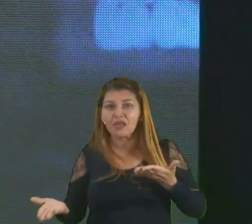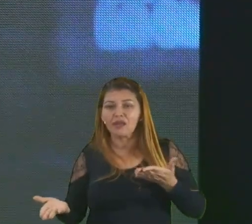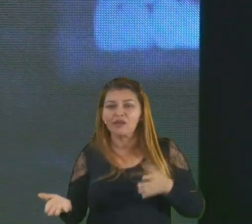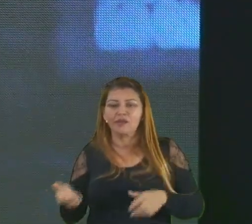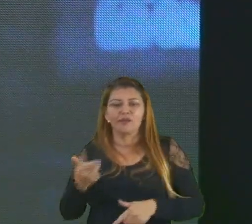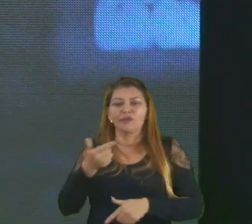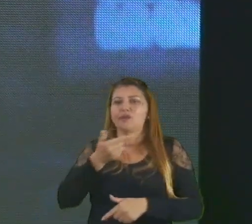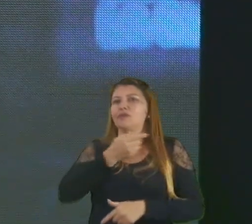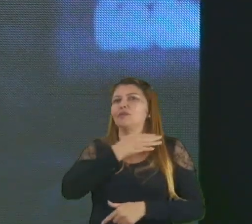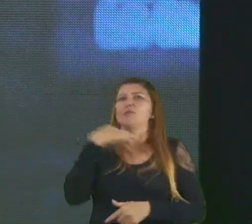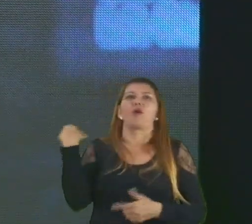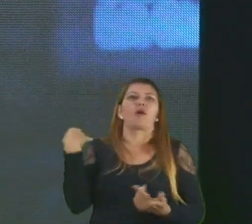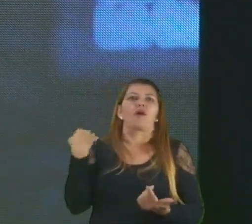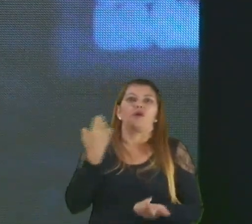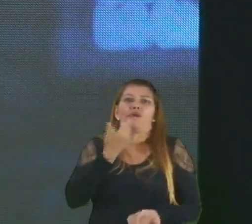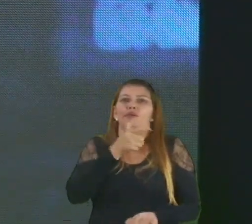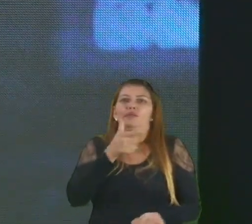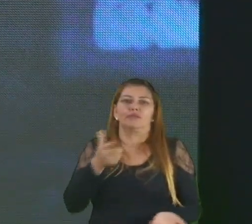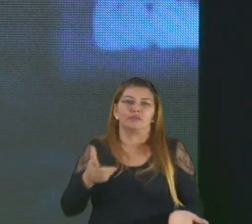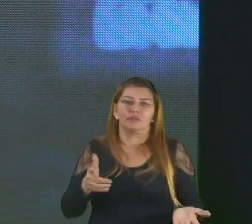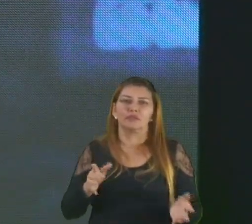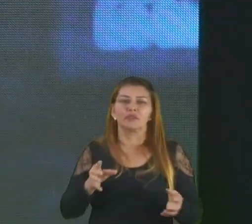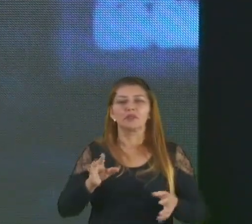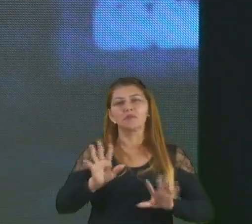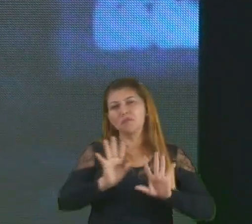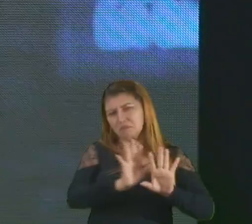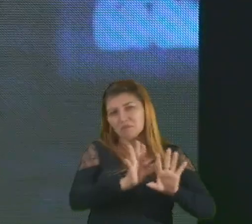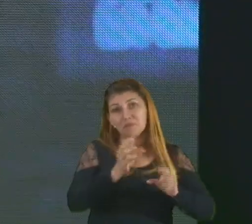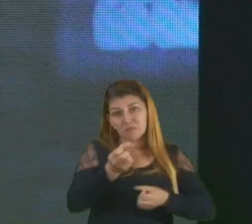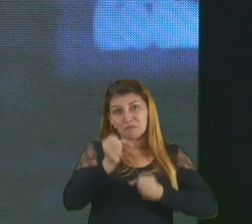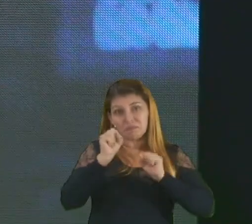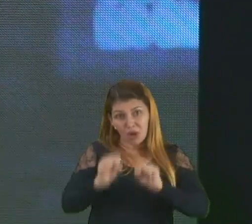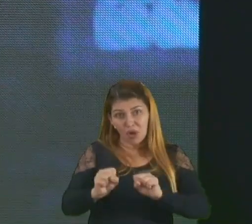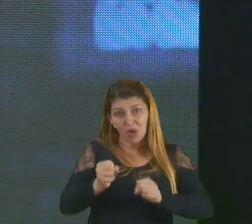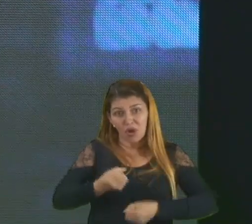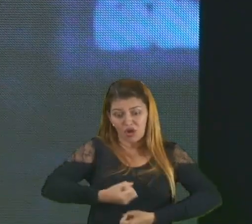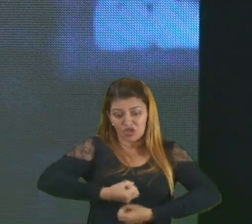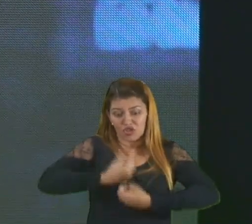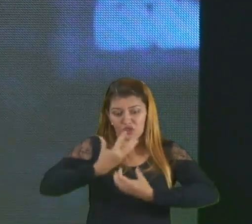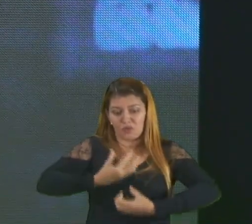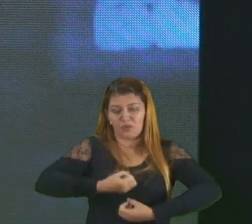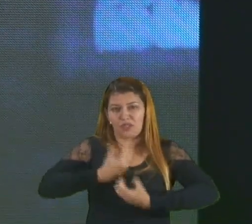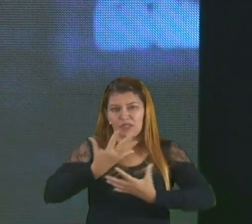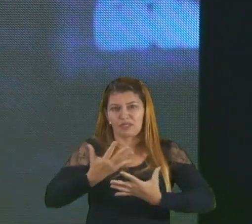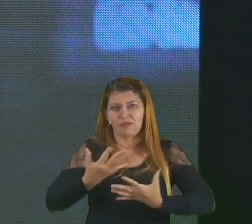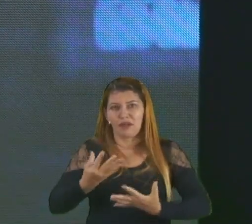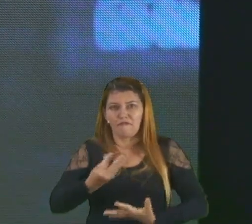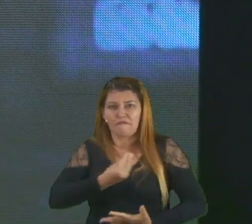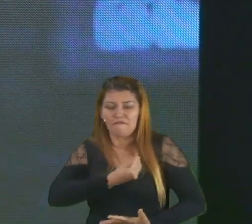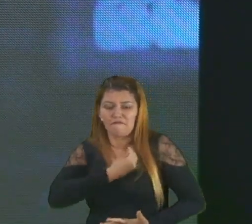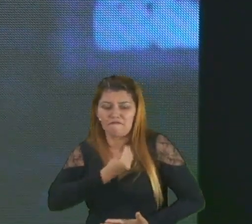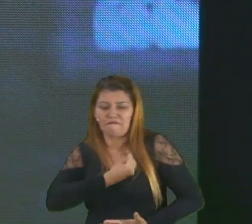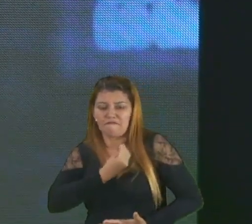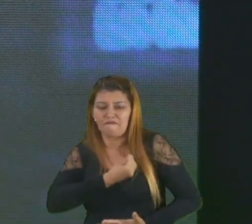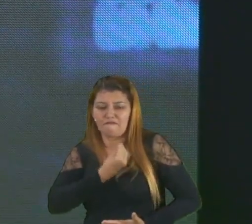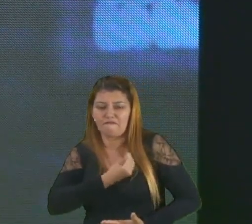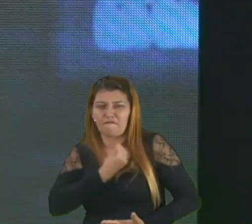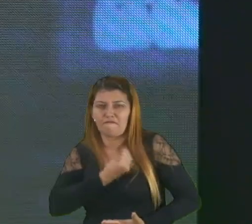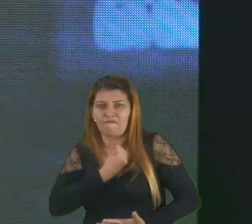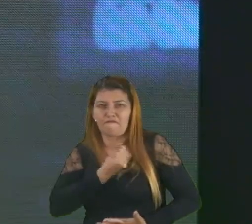fazer uma poesia: minha princesa, meu príncipe, sem você a minha vida não existe. Só